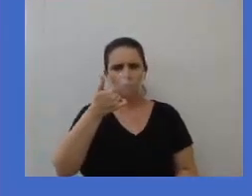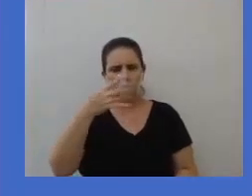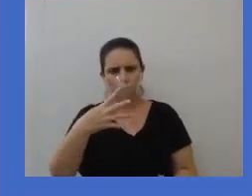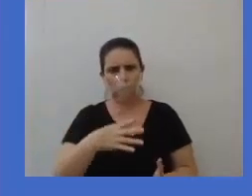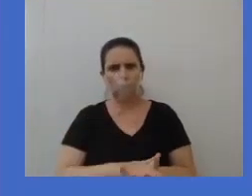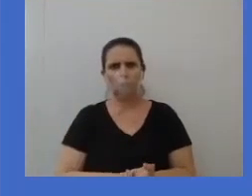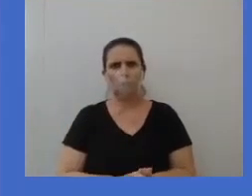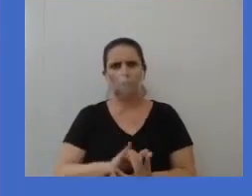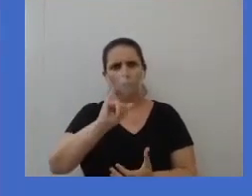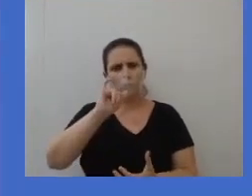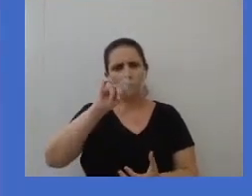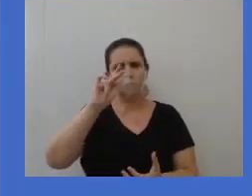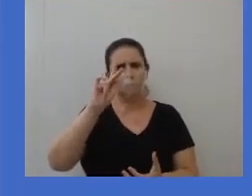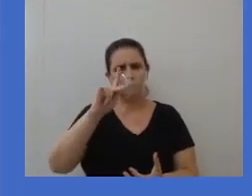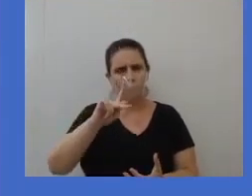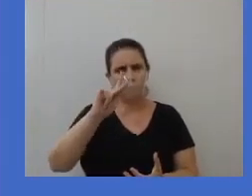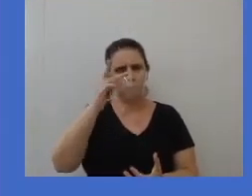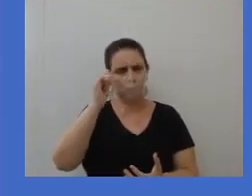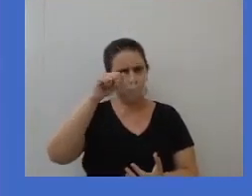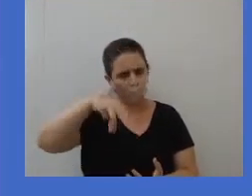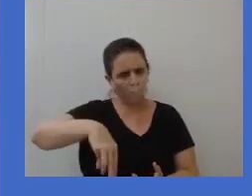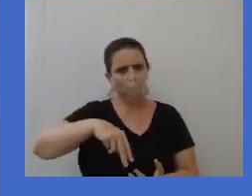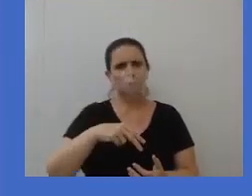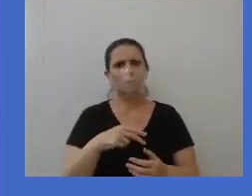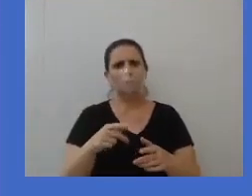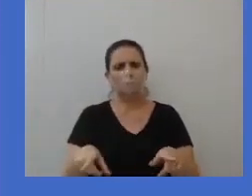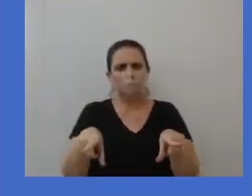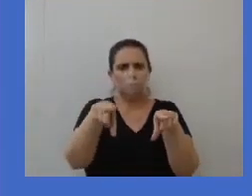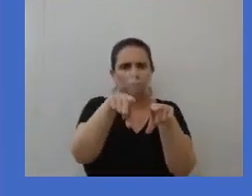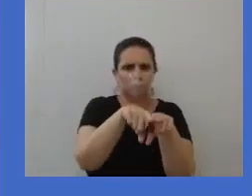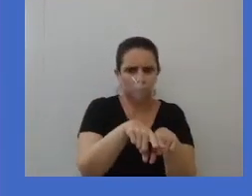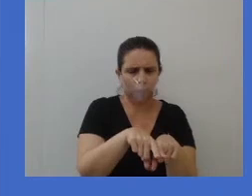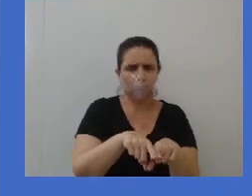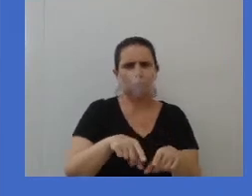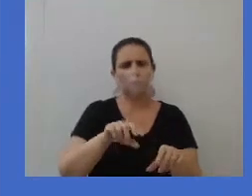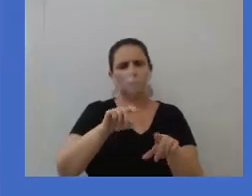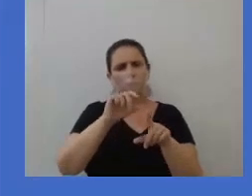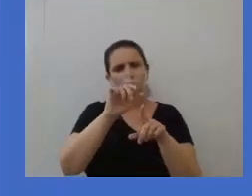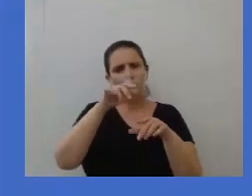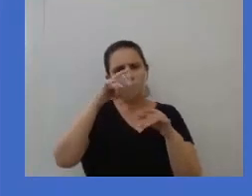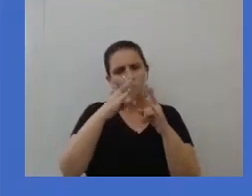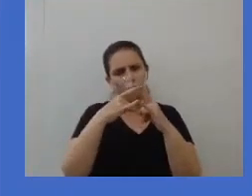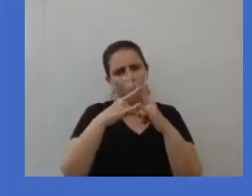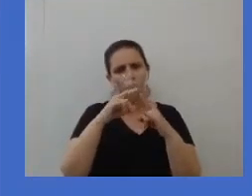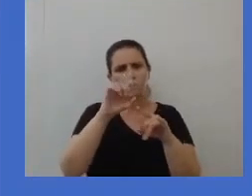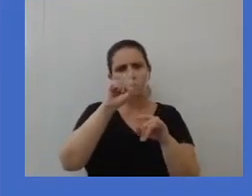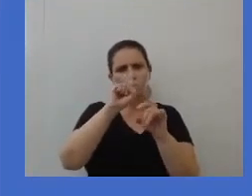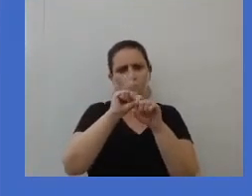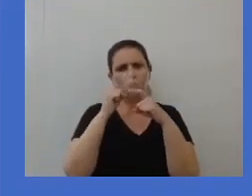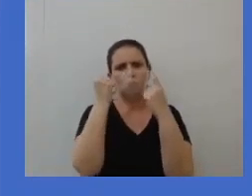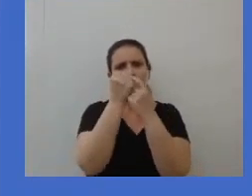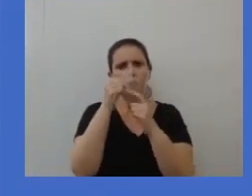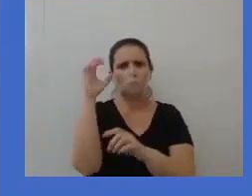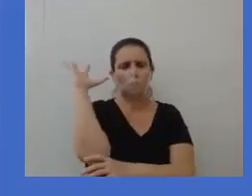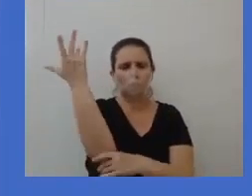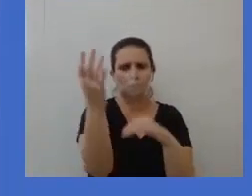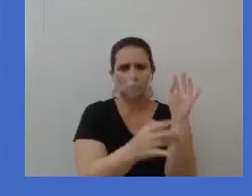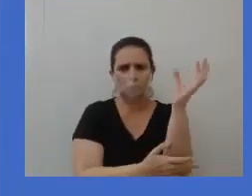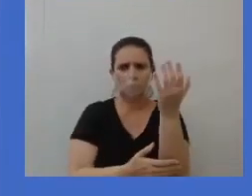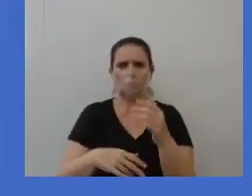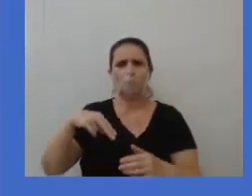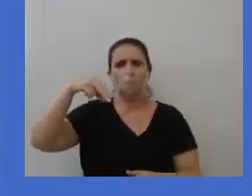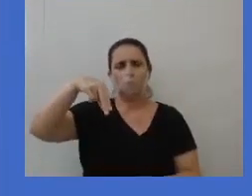2014, o IPAM, em colaboração com o Amazon e o Instituto Socioambiental, publicou uma nota